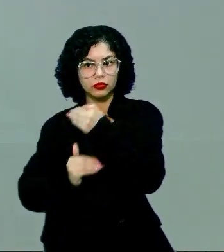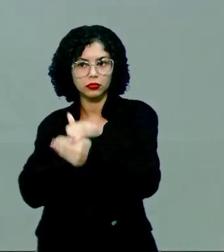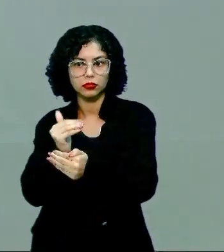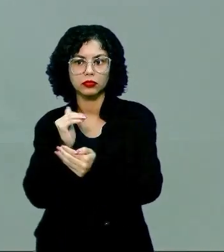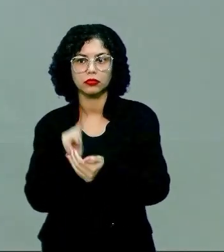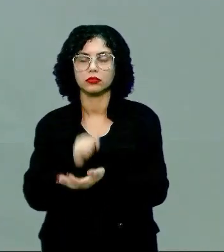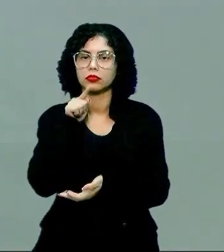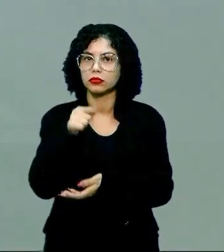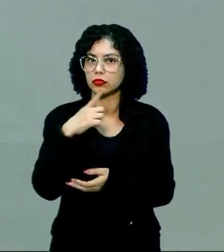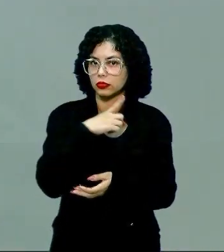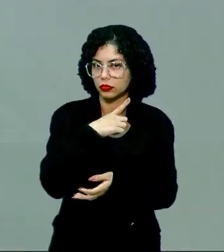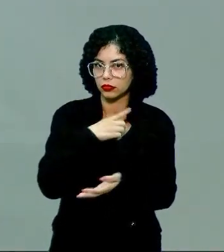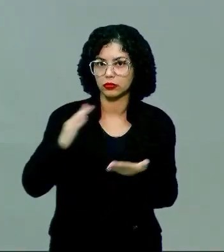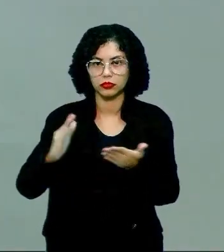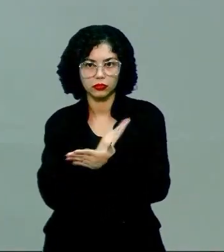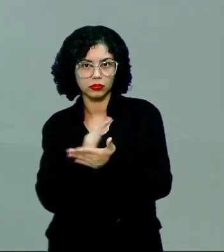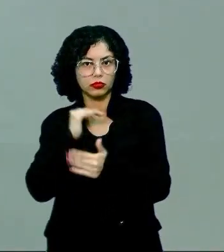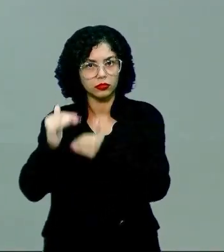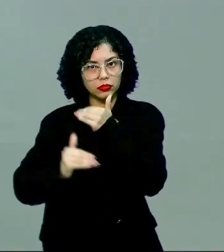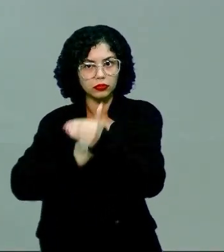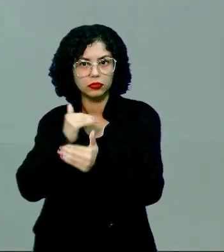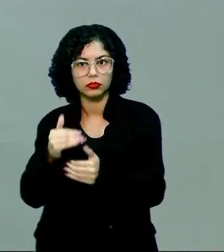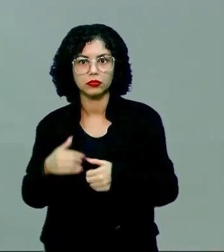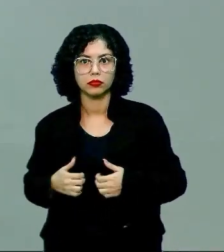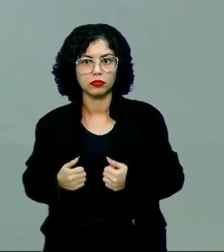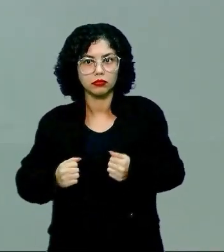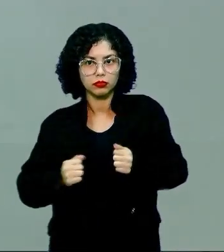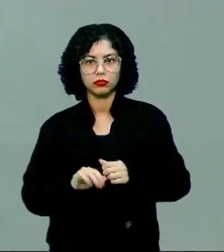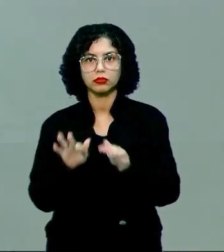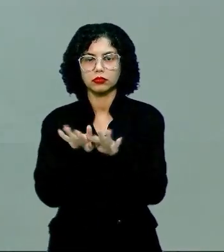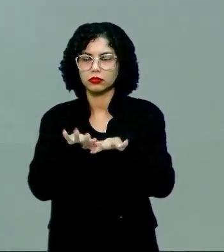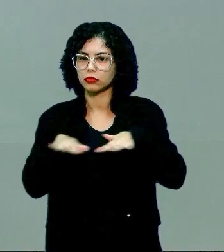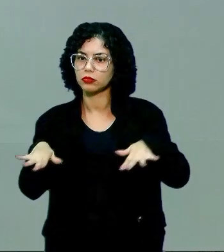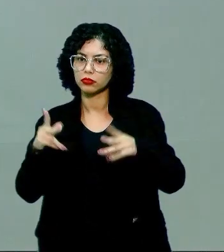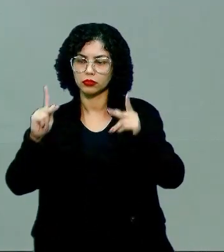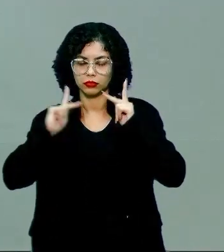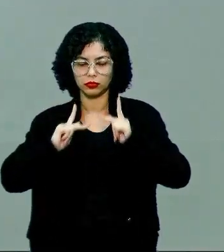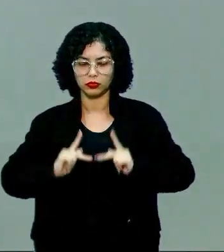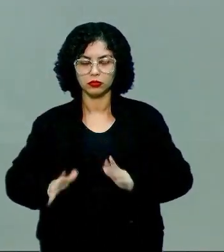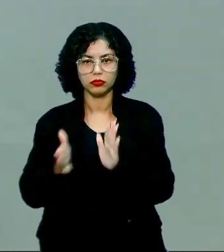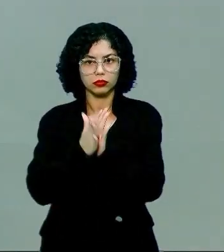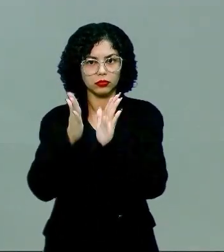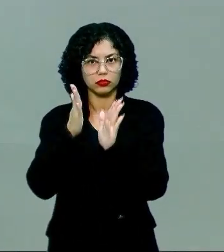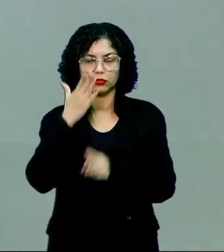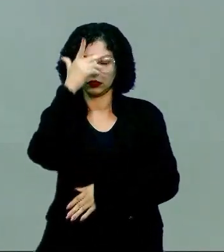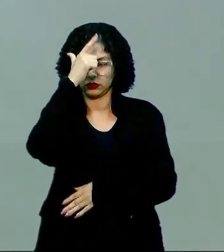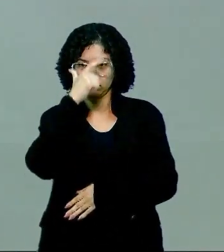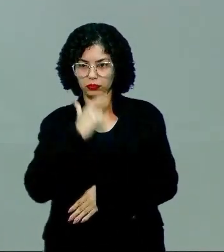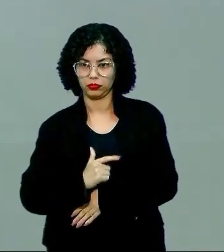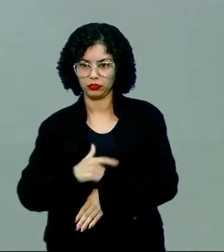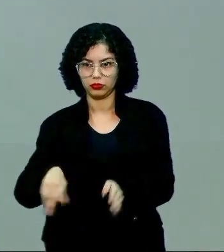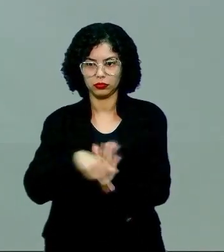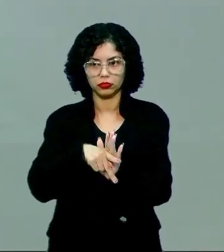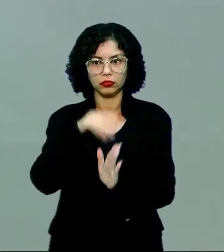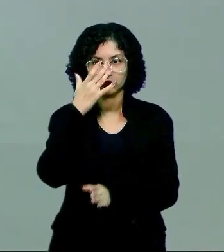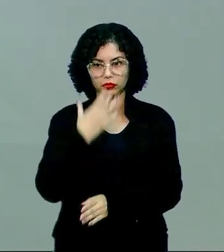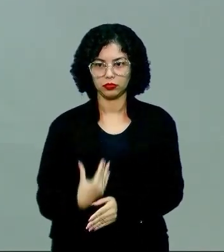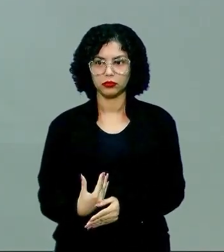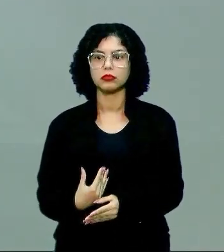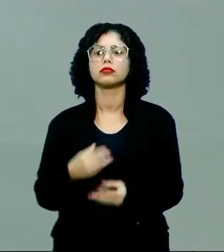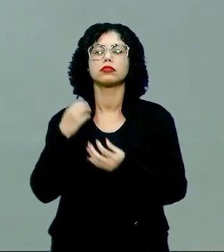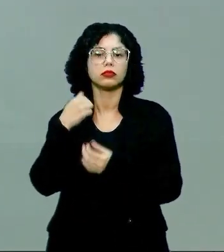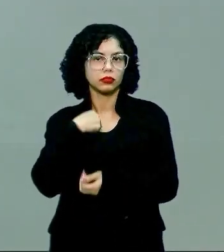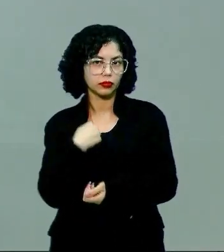em que você vai ter algum desenvolvimento pleno de si mesmo Ou seja eu conheço o meu corpo conheço o meu eu